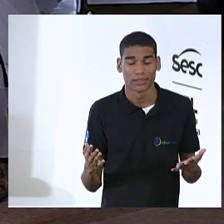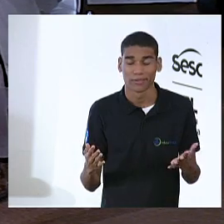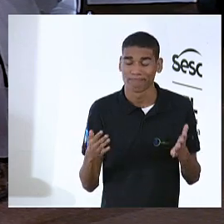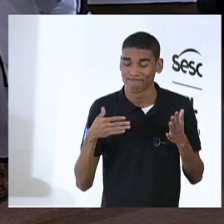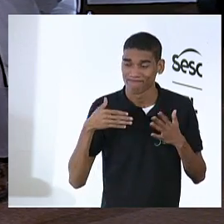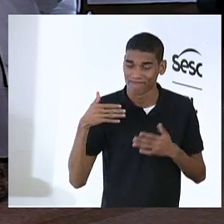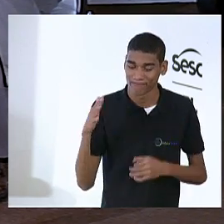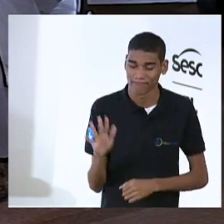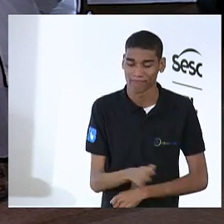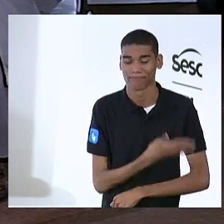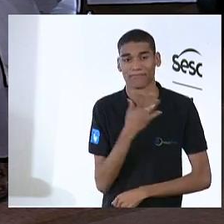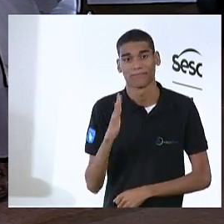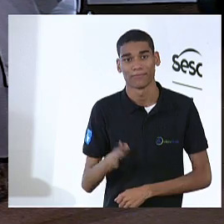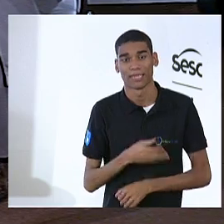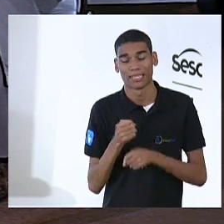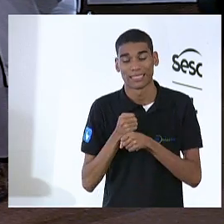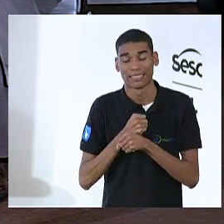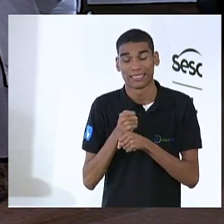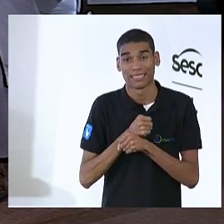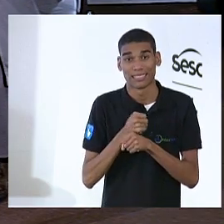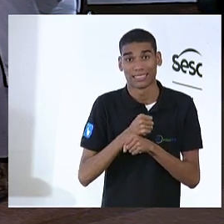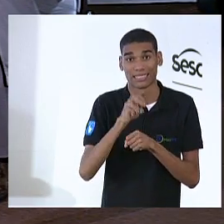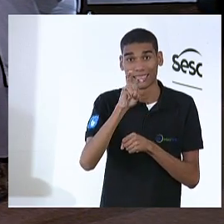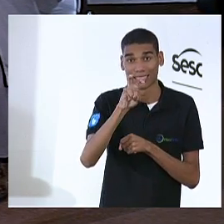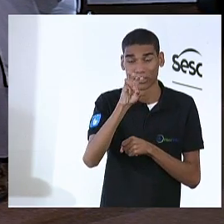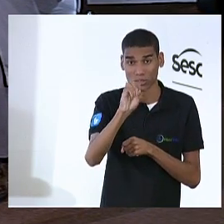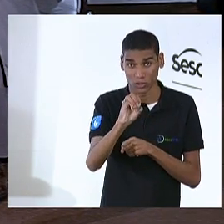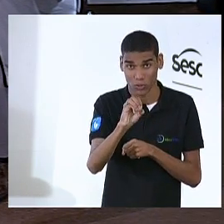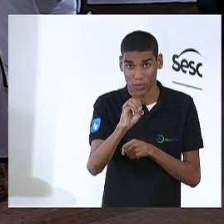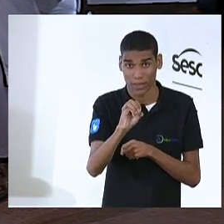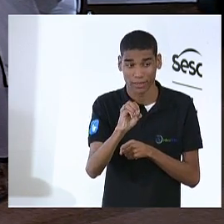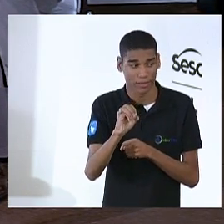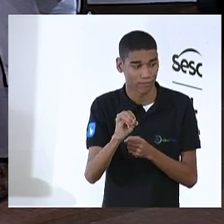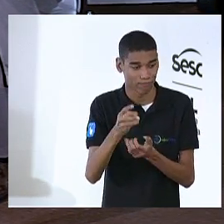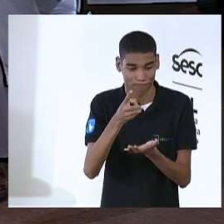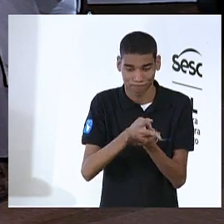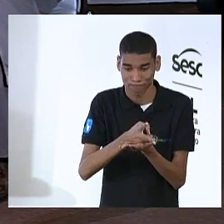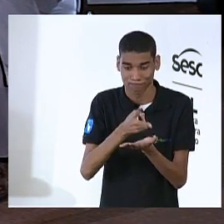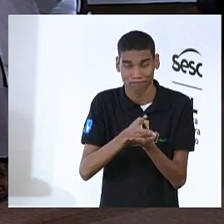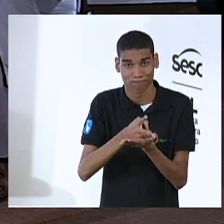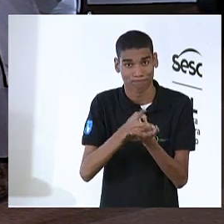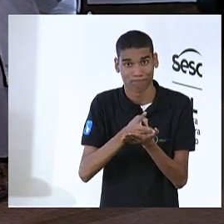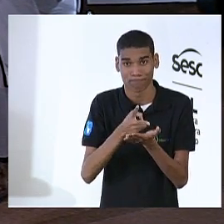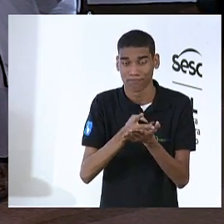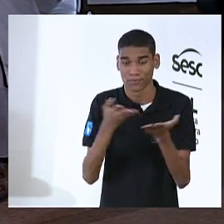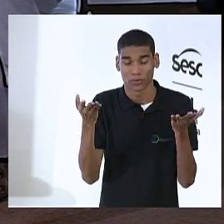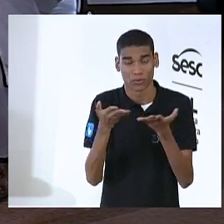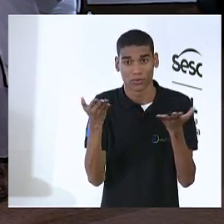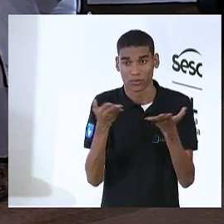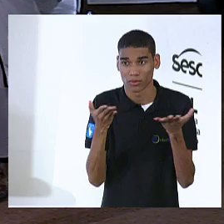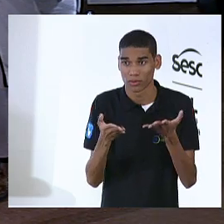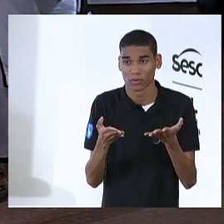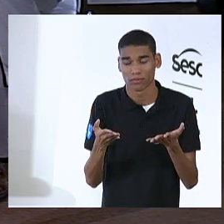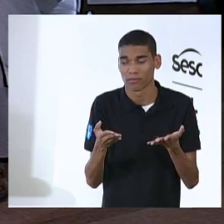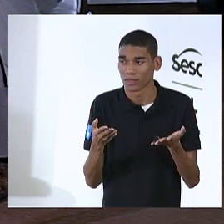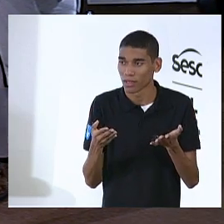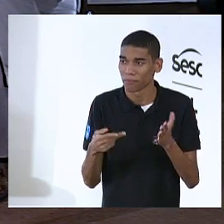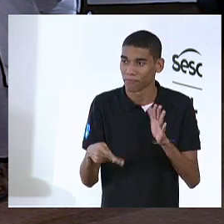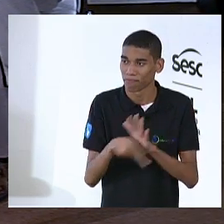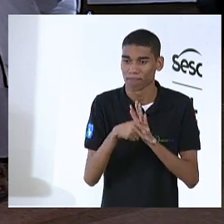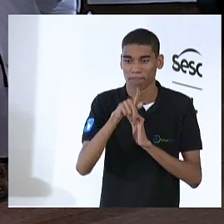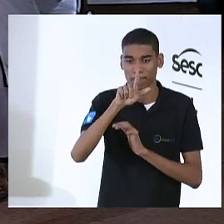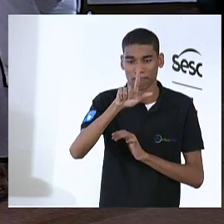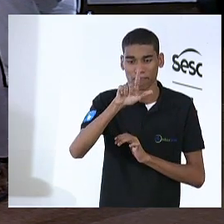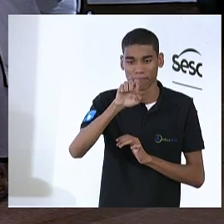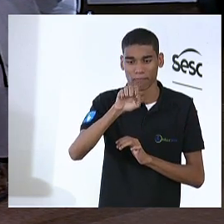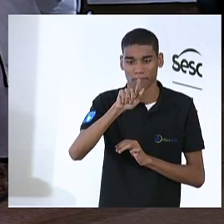passaram-se os 50 anos para a gente voltar ao mesmo lugar que a gente estava em 1960. Isso é o legado da ditadura.